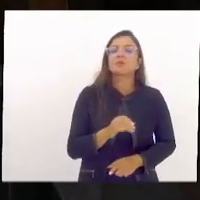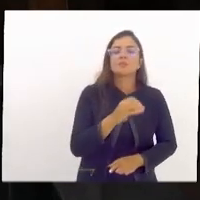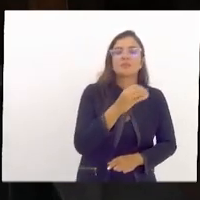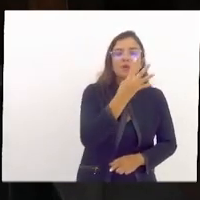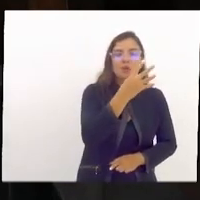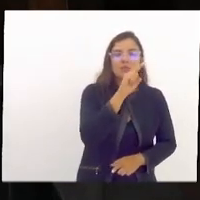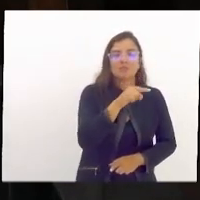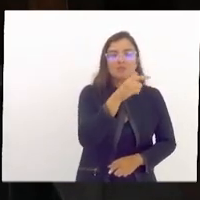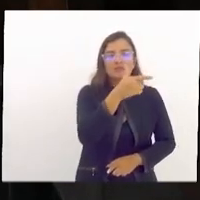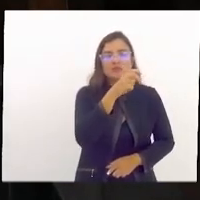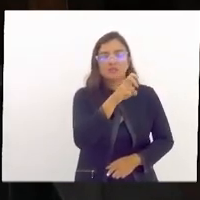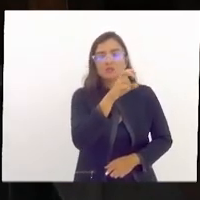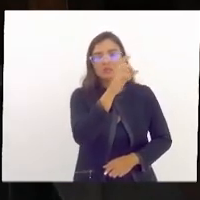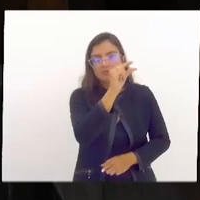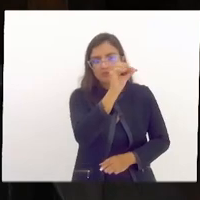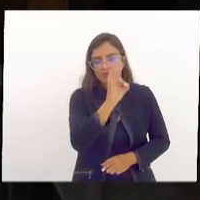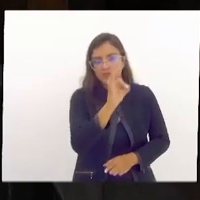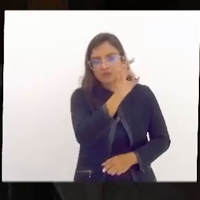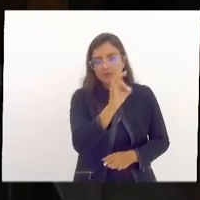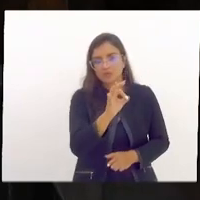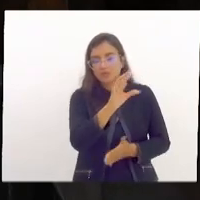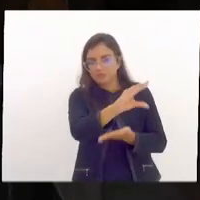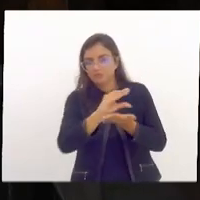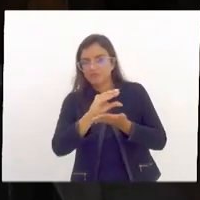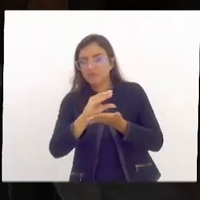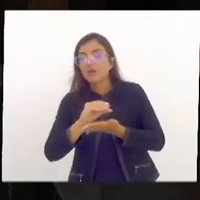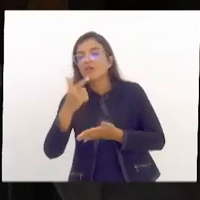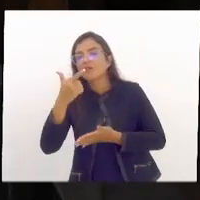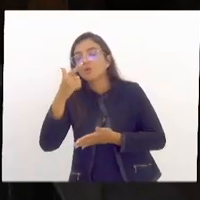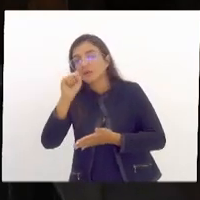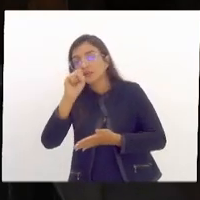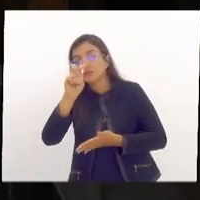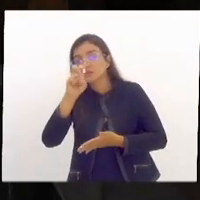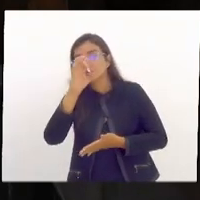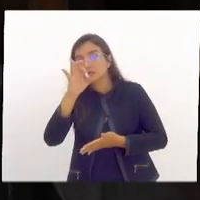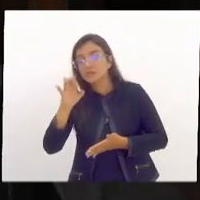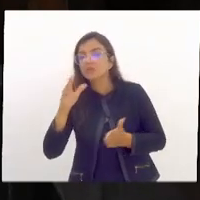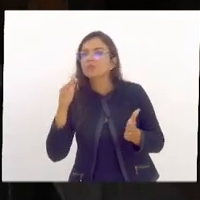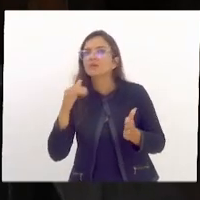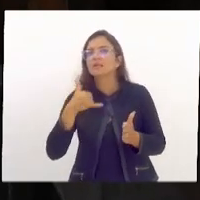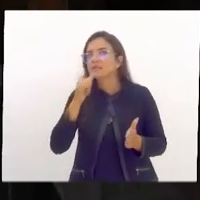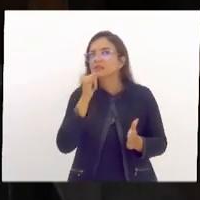4,25% por ano, 85% ao completar 20 anos de contribuição.